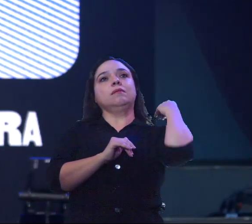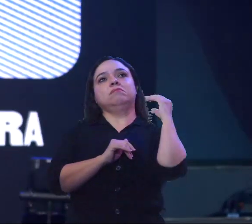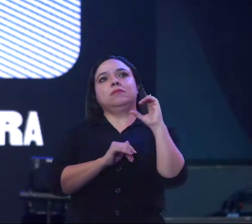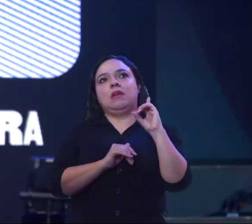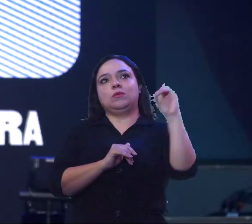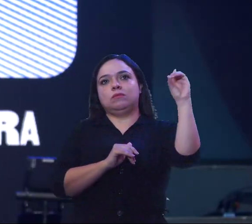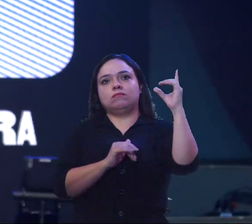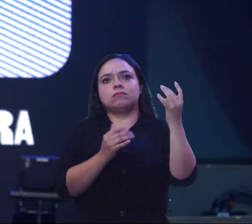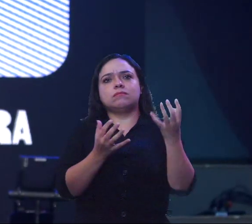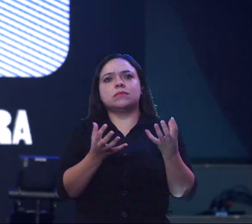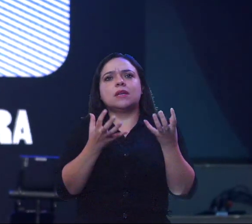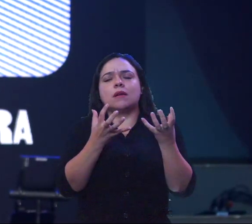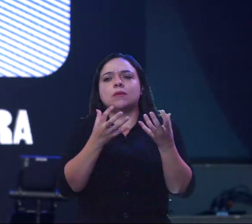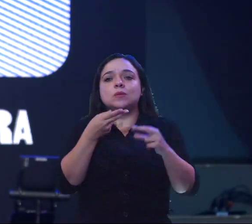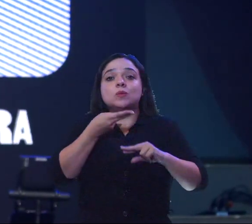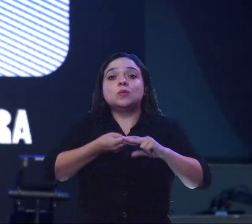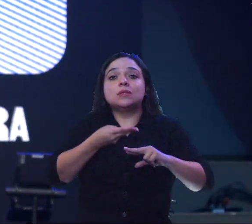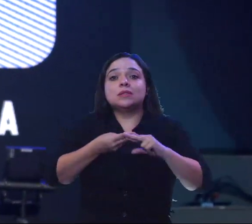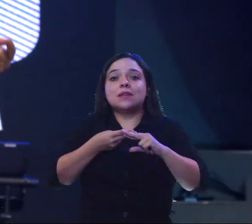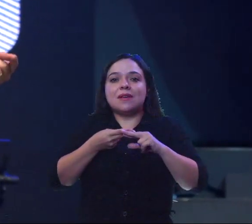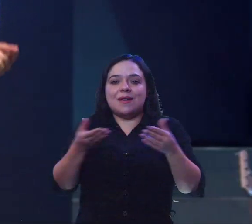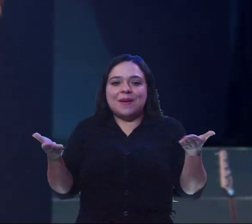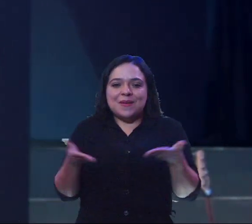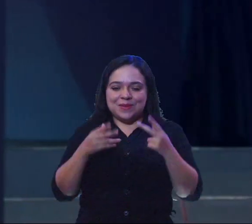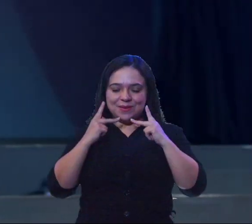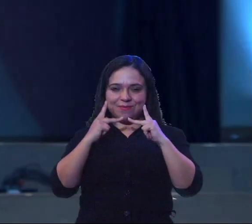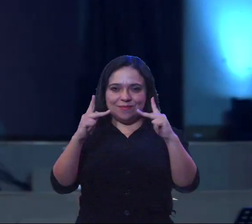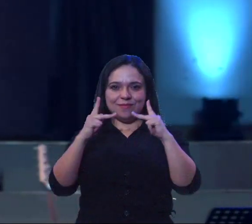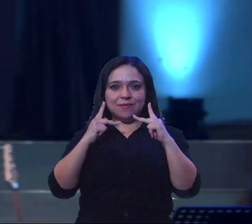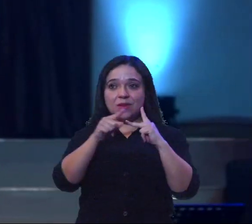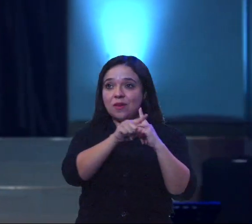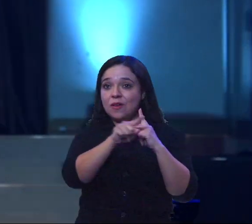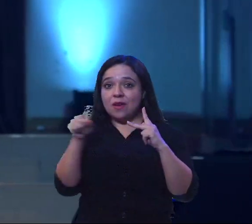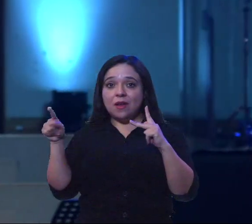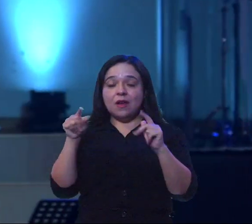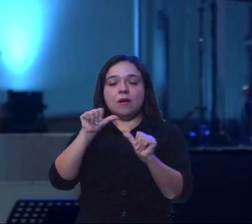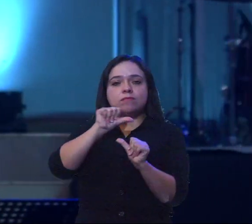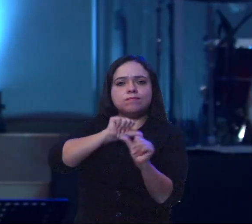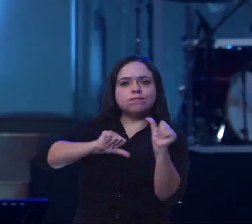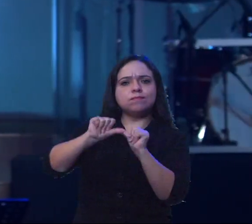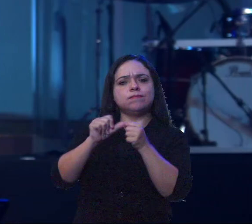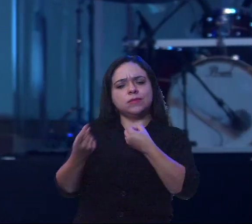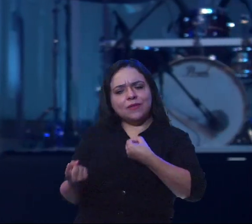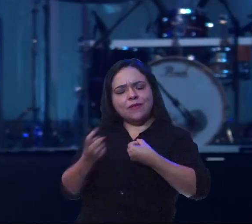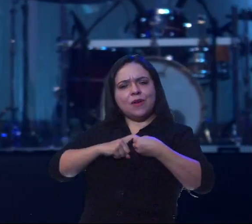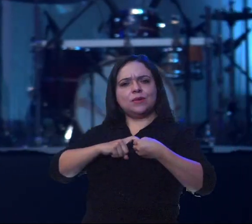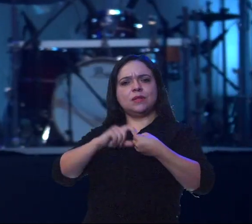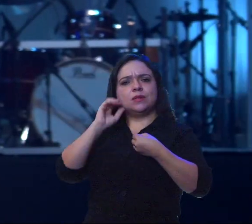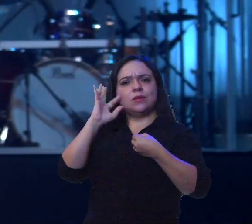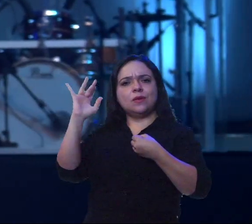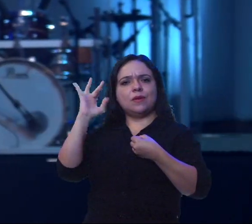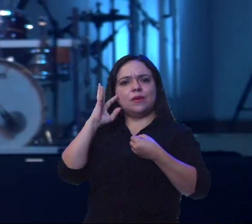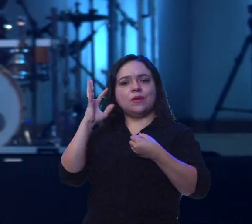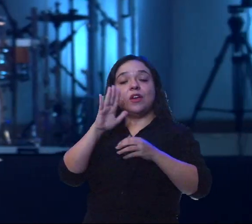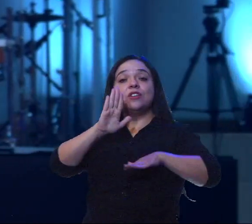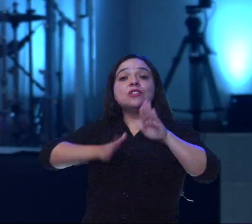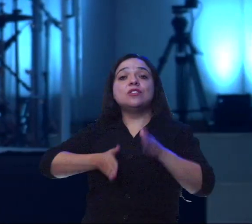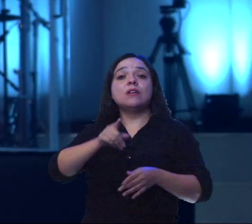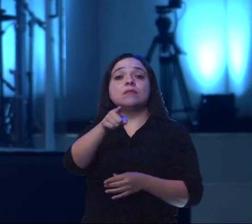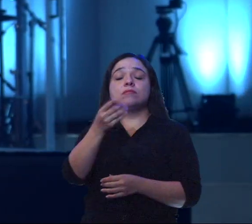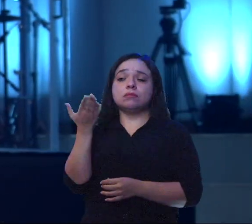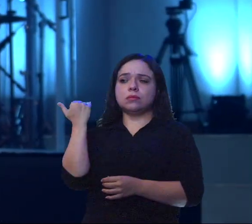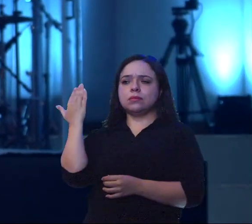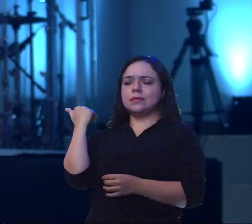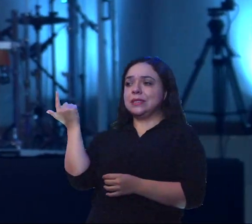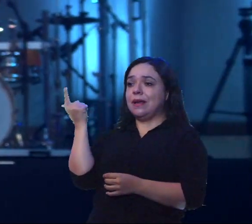ou através dessa mensagem, restaurar os sonhos, desejos e visões que Ele já revelou no